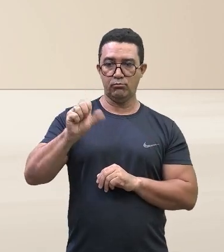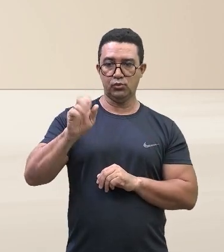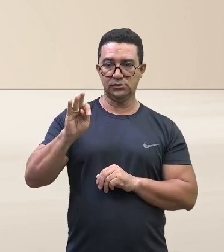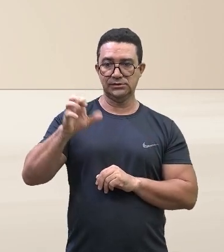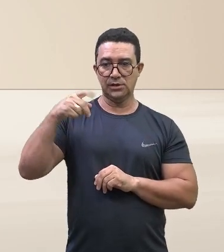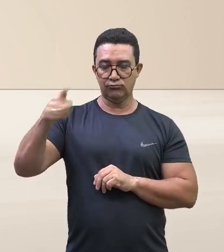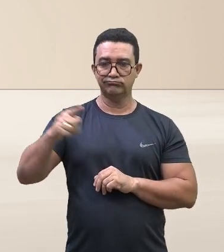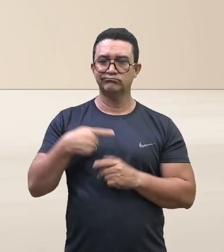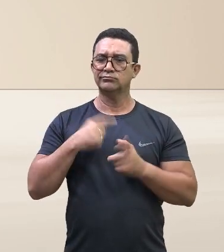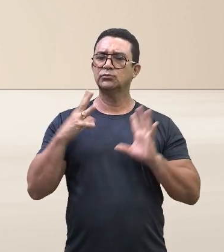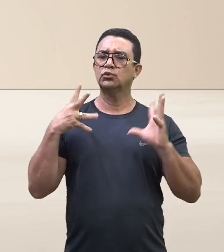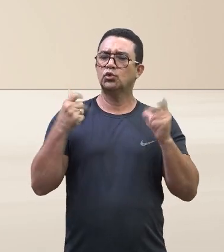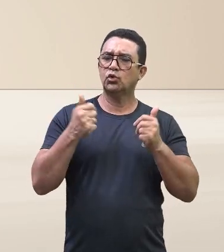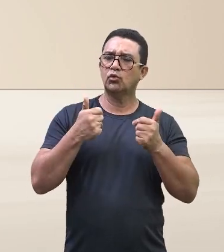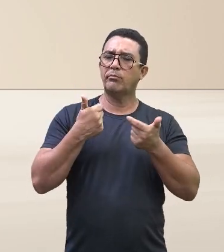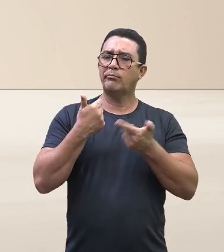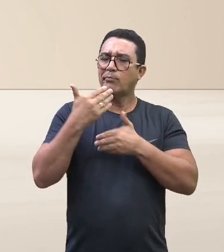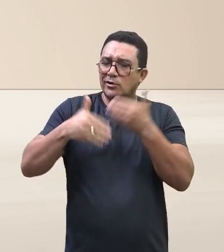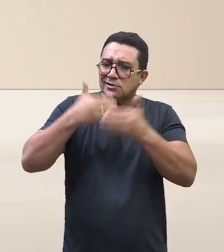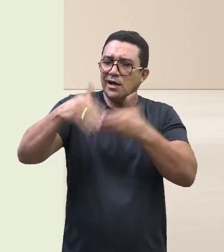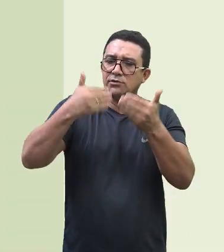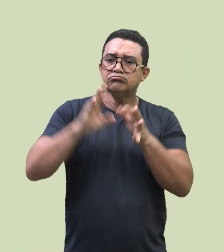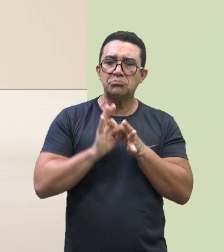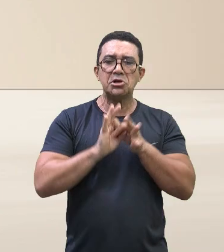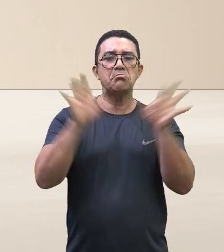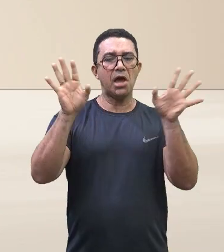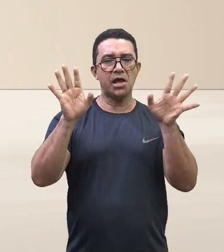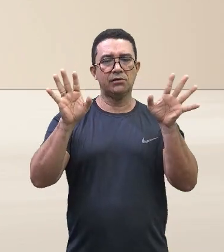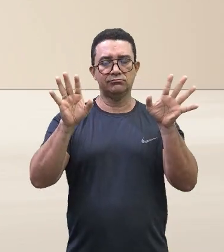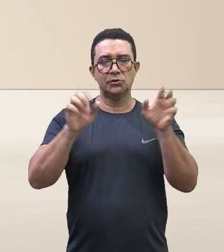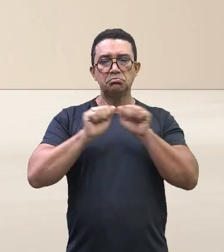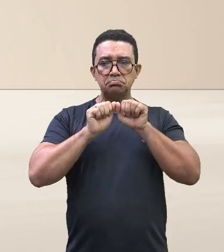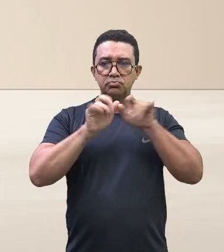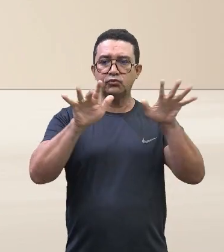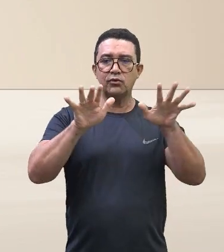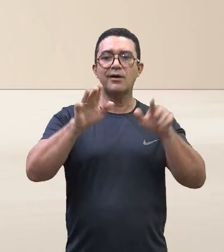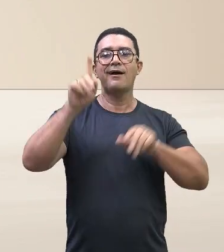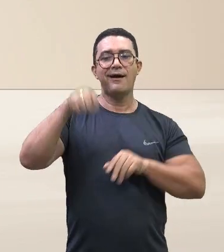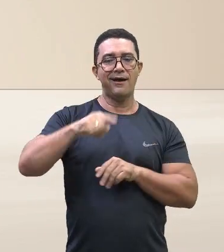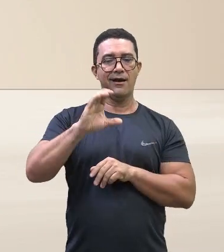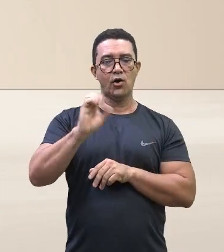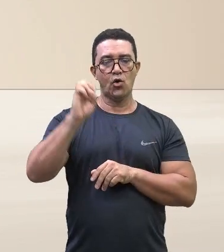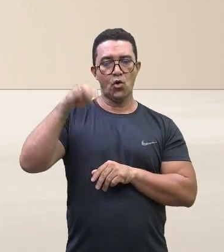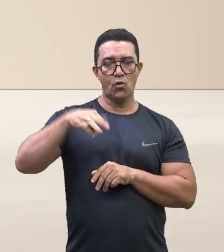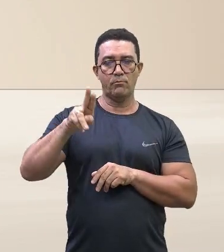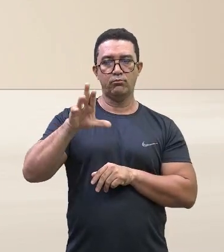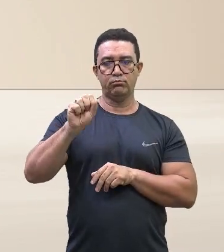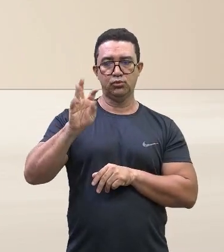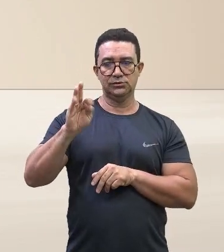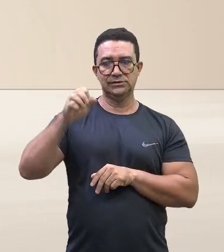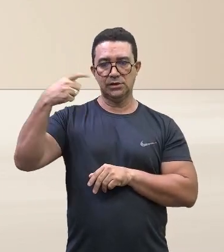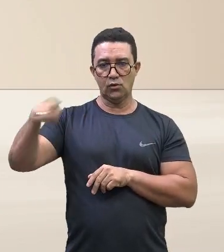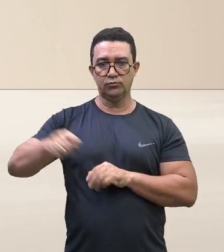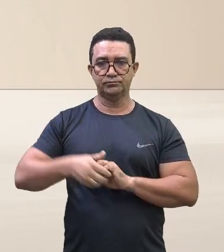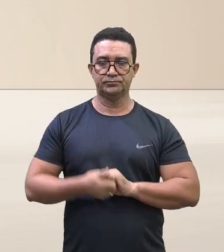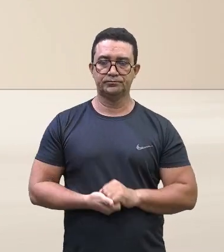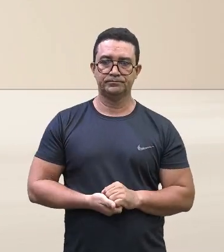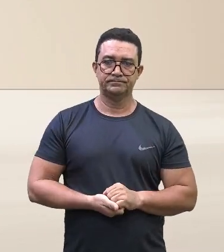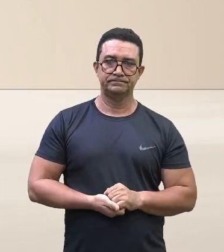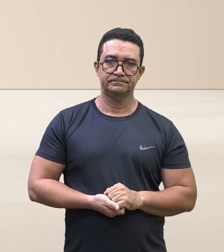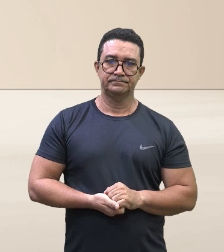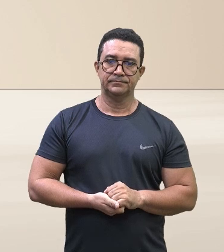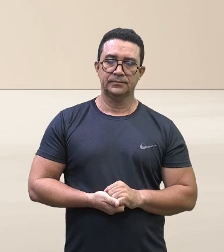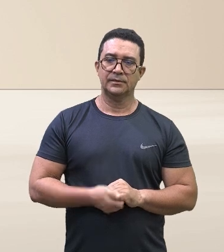processo que libera energia para o ambiente é uma combustão. A maior parte dos combustíveis é formada por